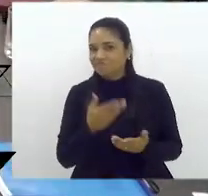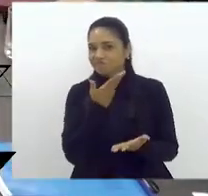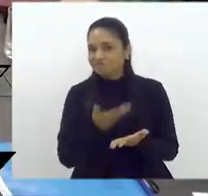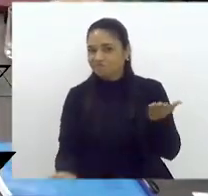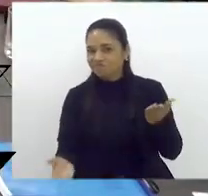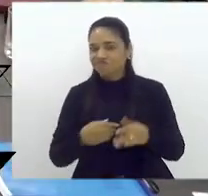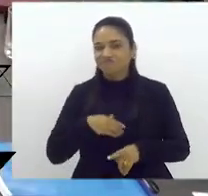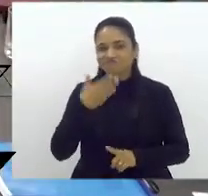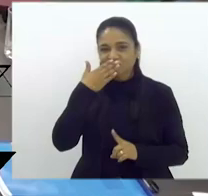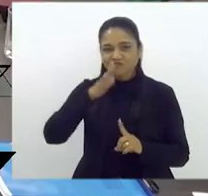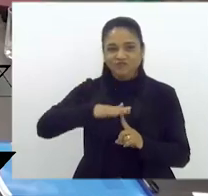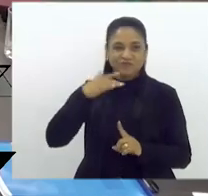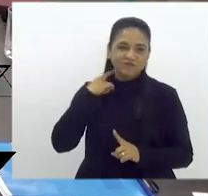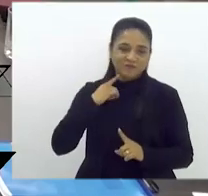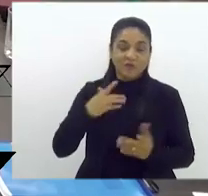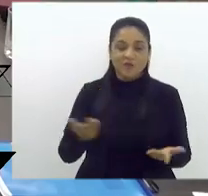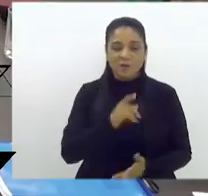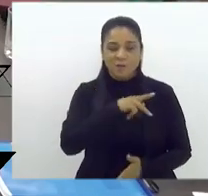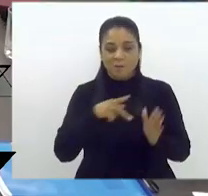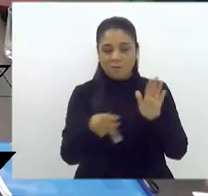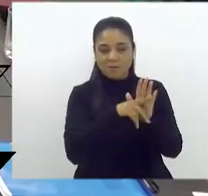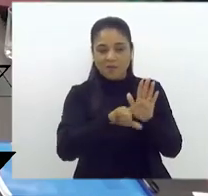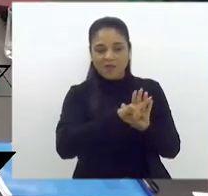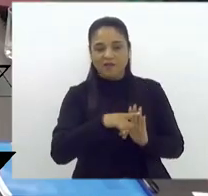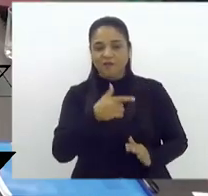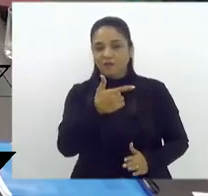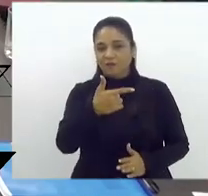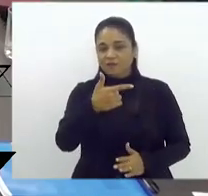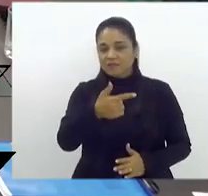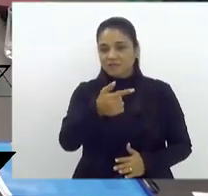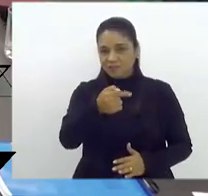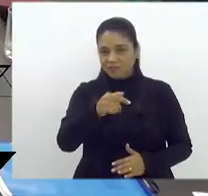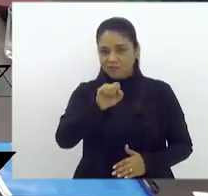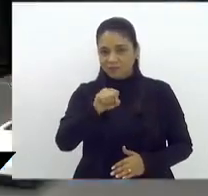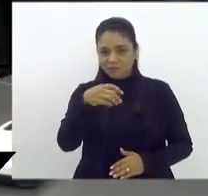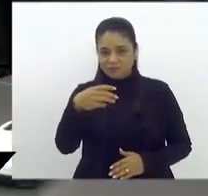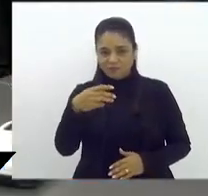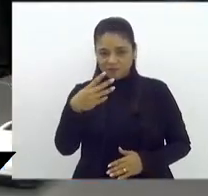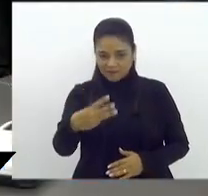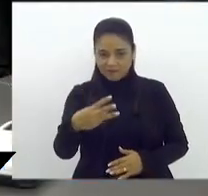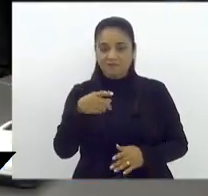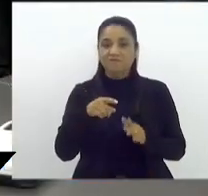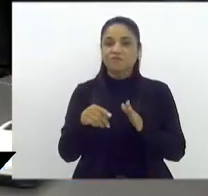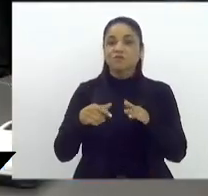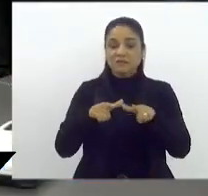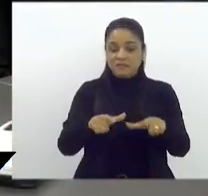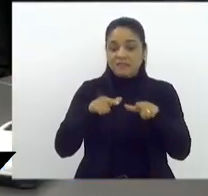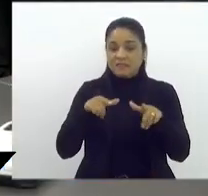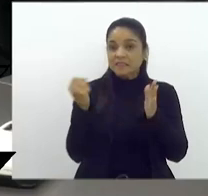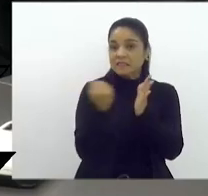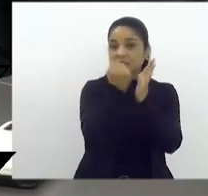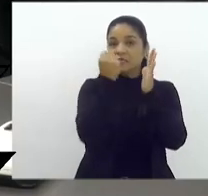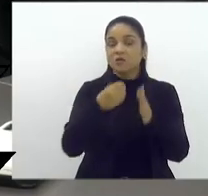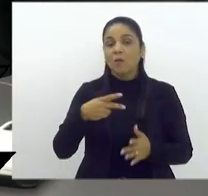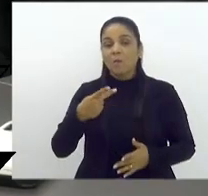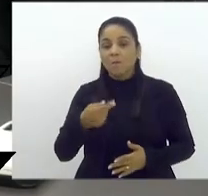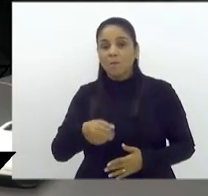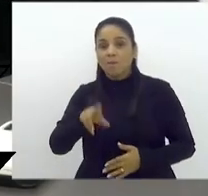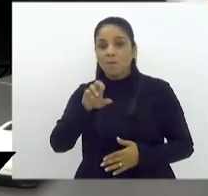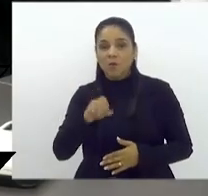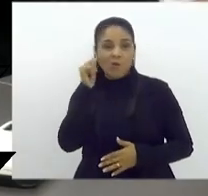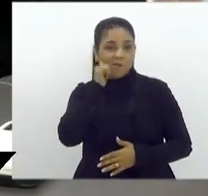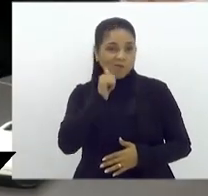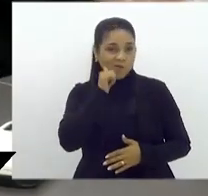5 da pauta é o PL 382 de 23, de autoria do deputado Munir Neto, que fica instituído o selo de responsabilidade social Rio Pro Mulher, a